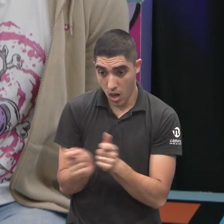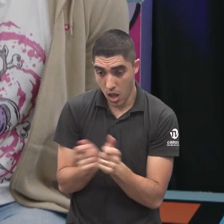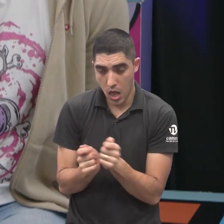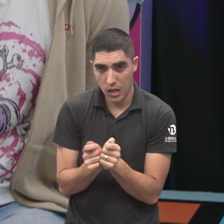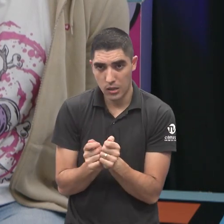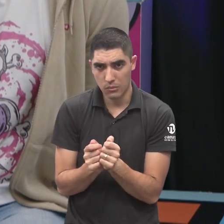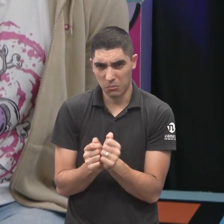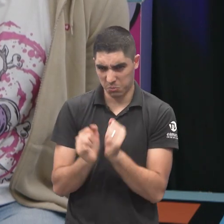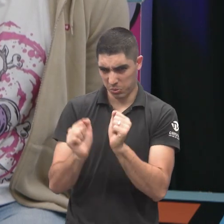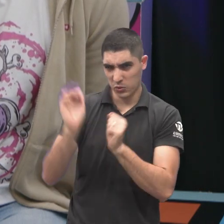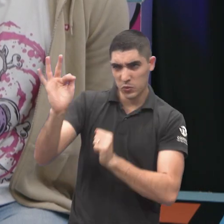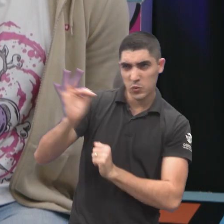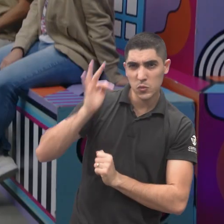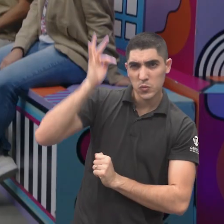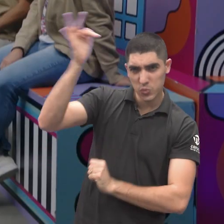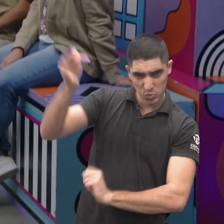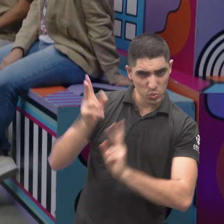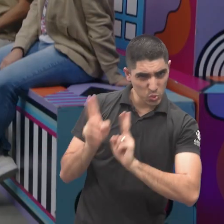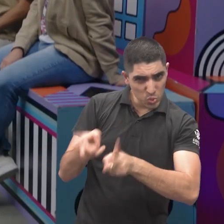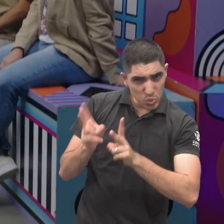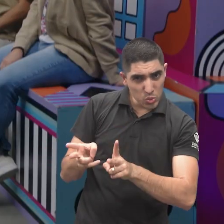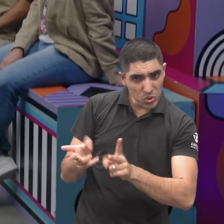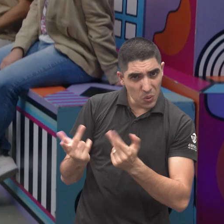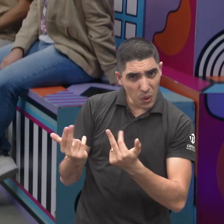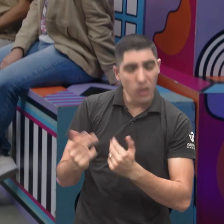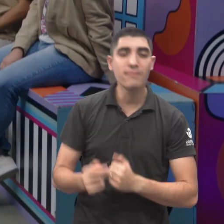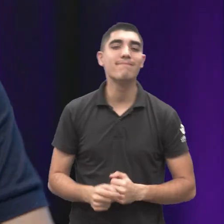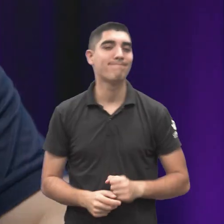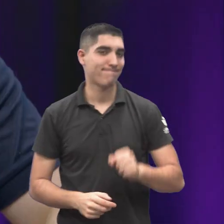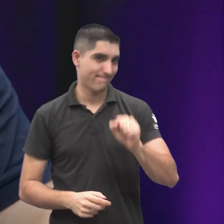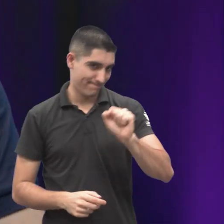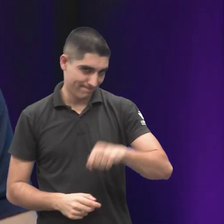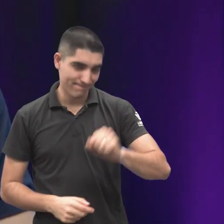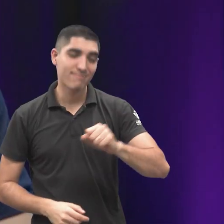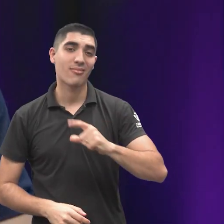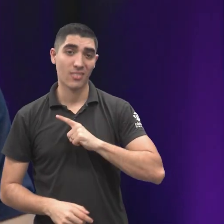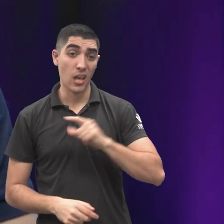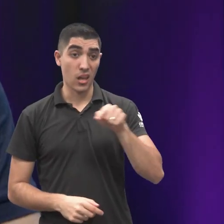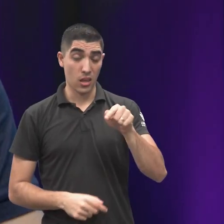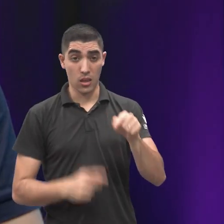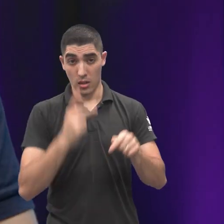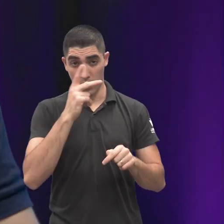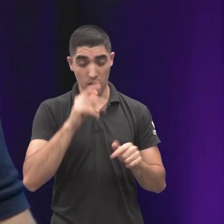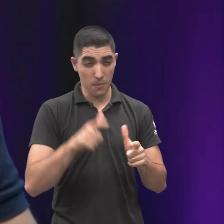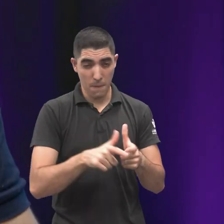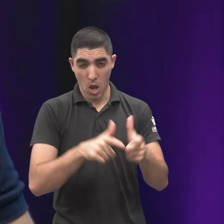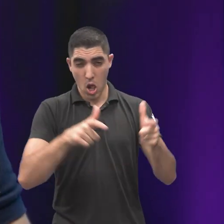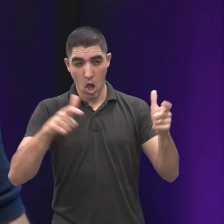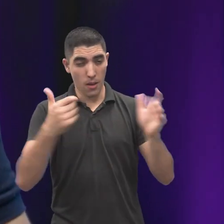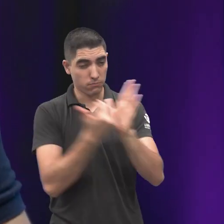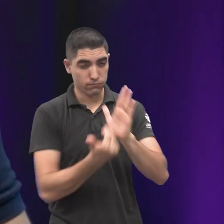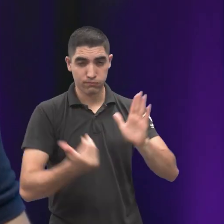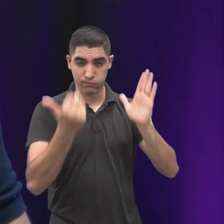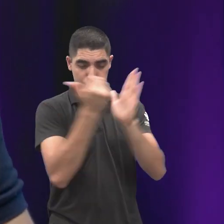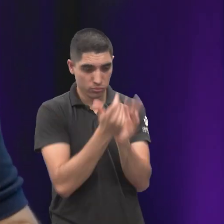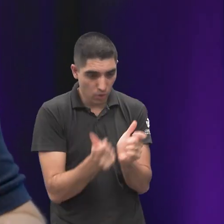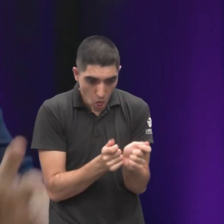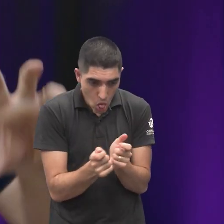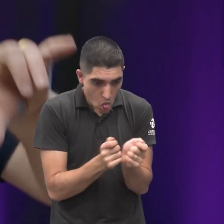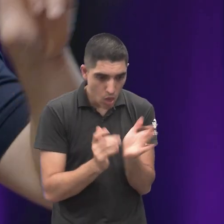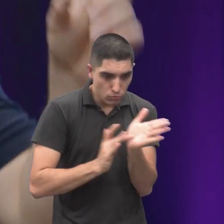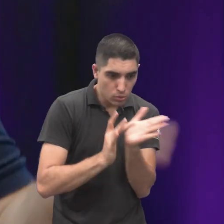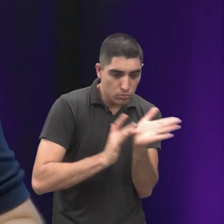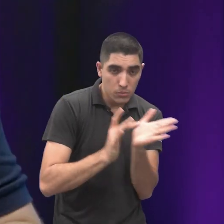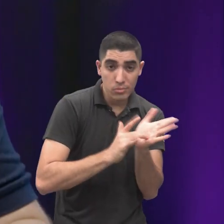tendência para os próximos anos também? Com certeza, e eu vejo que essa questão da hiperconectividade, o que a gente chama também de omnichannel, quando